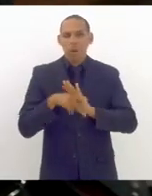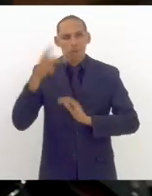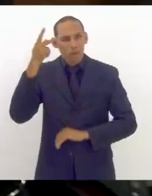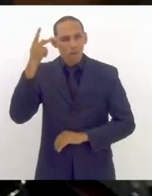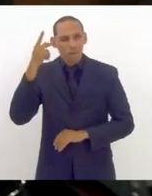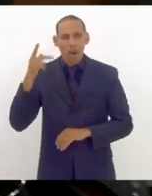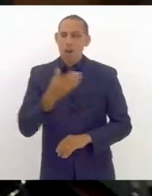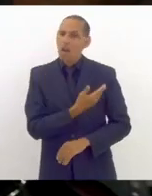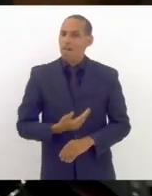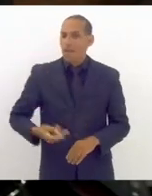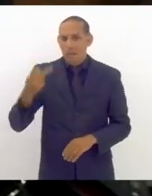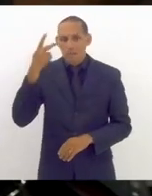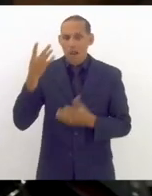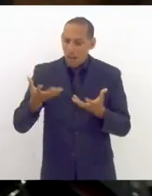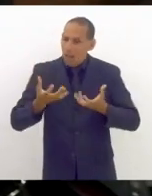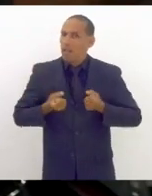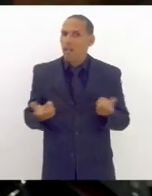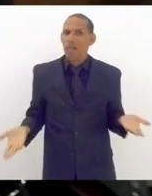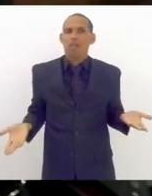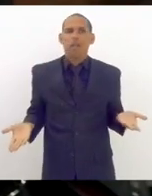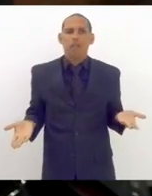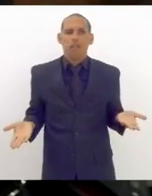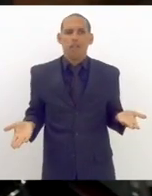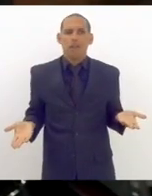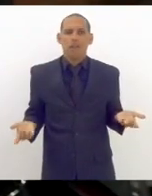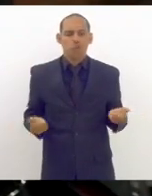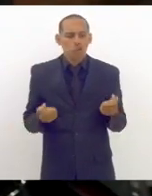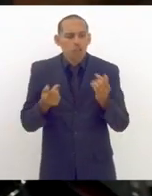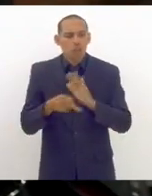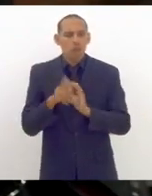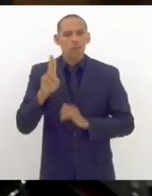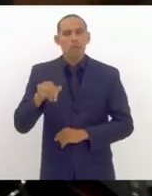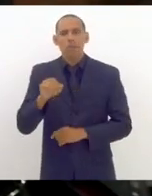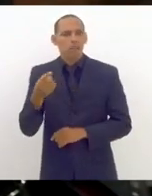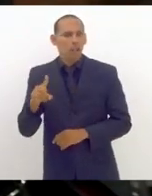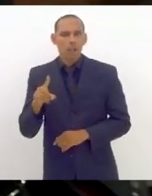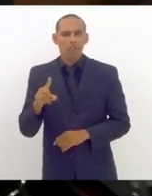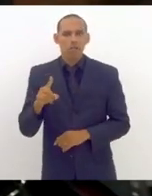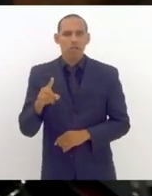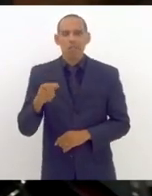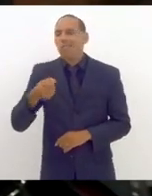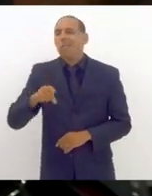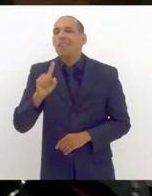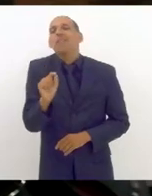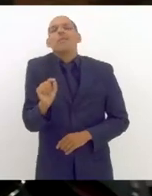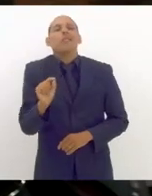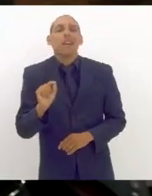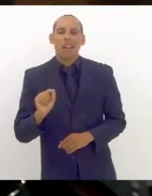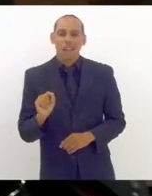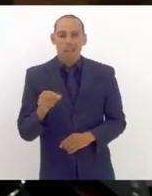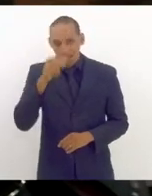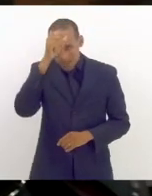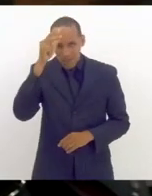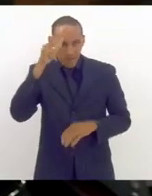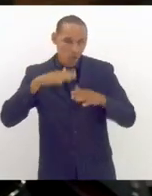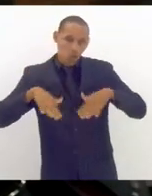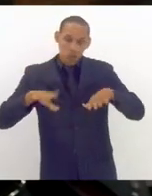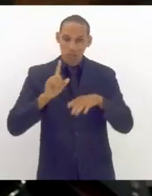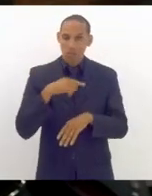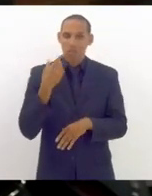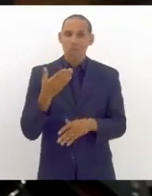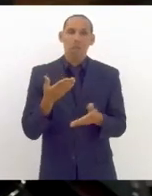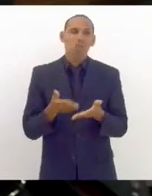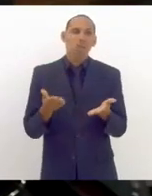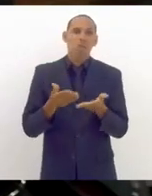Governo do Estado de São Paulo estão recebendo os recursos da união não precisava garotinho ou qualquer Prefeito aqui nós estamos